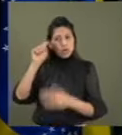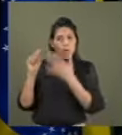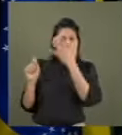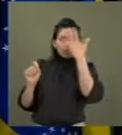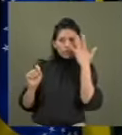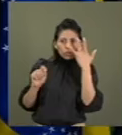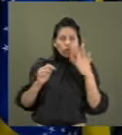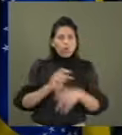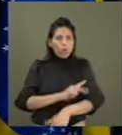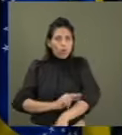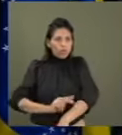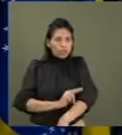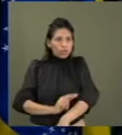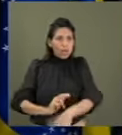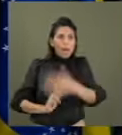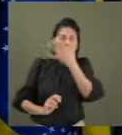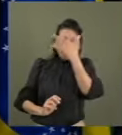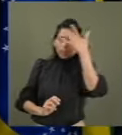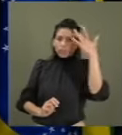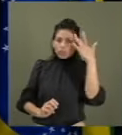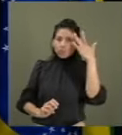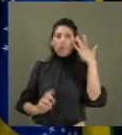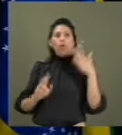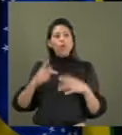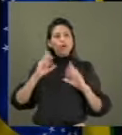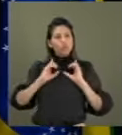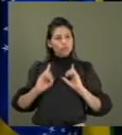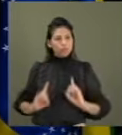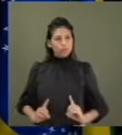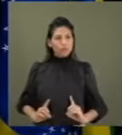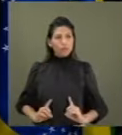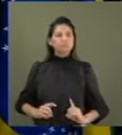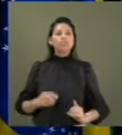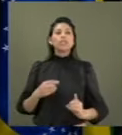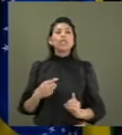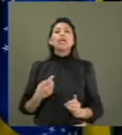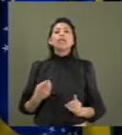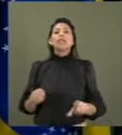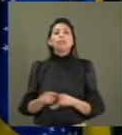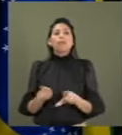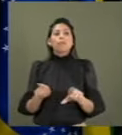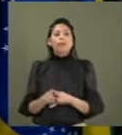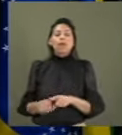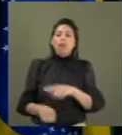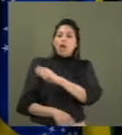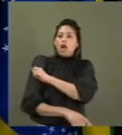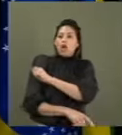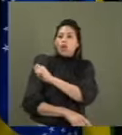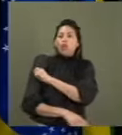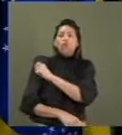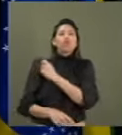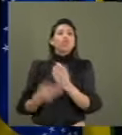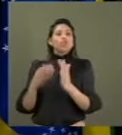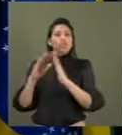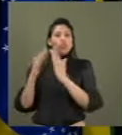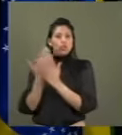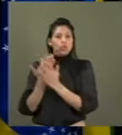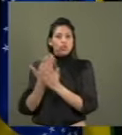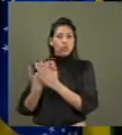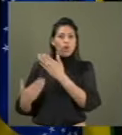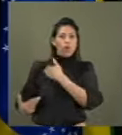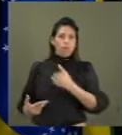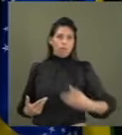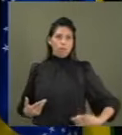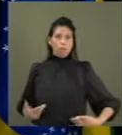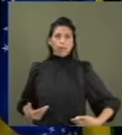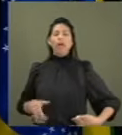brancos e negros oriundos de escola pública, né? Porque muitos confundem que a política de cota é só para negro,